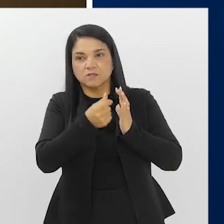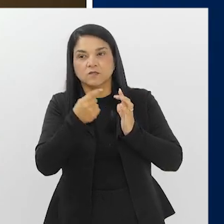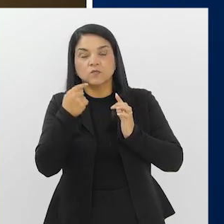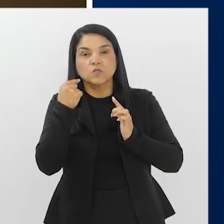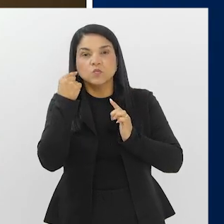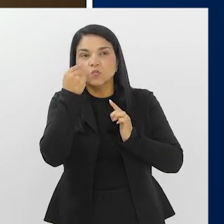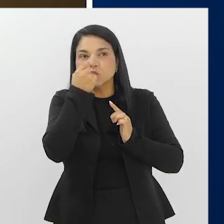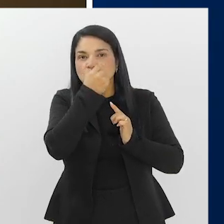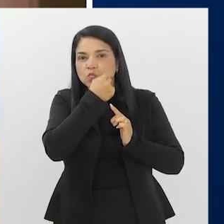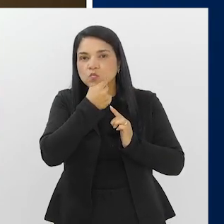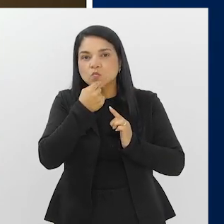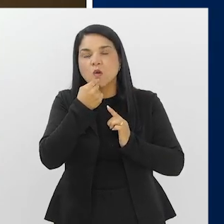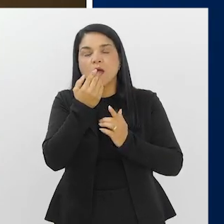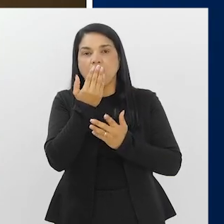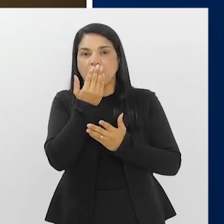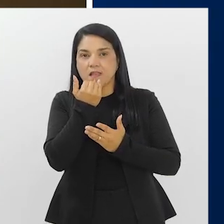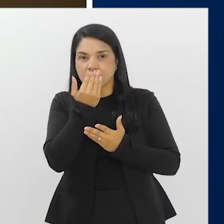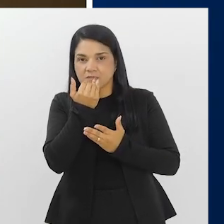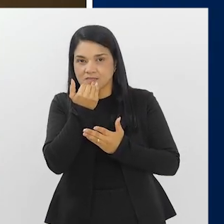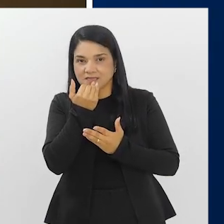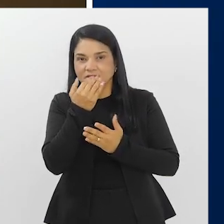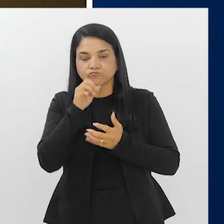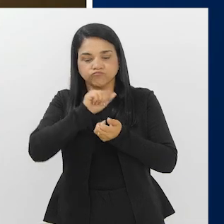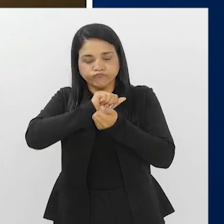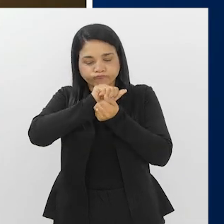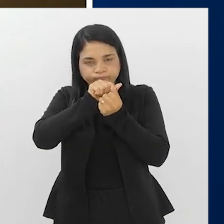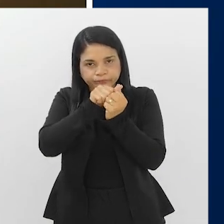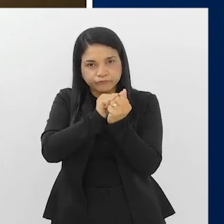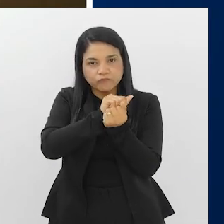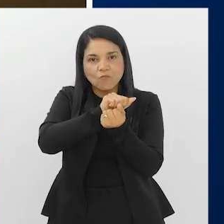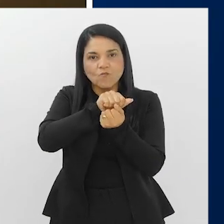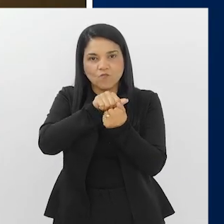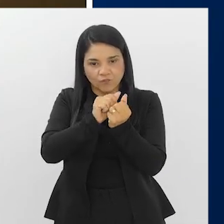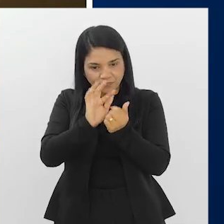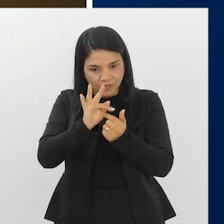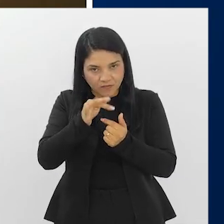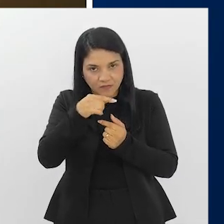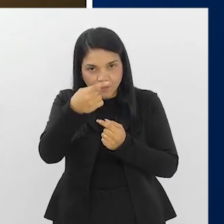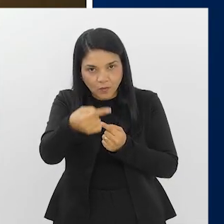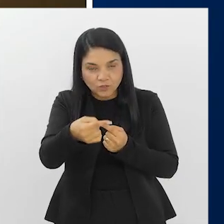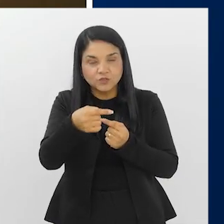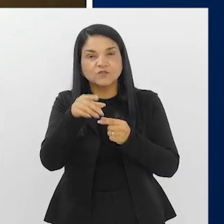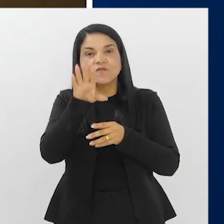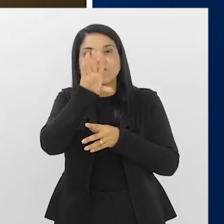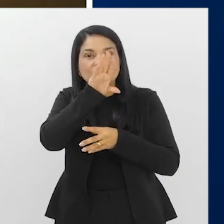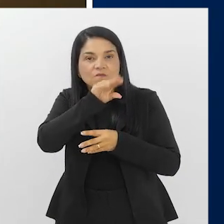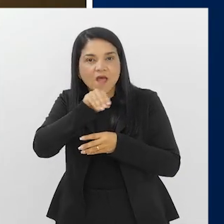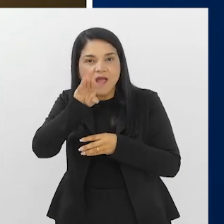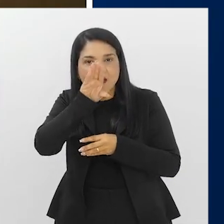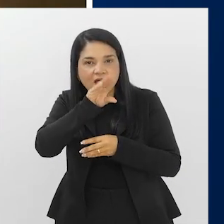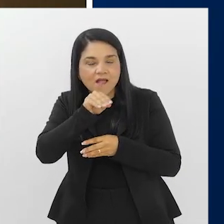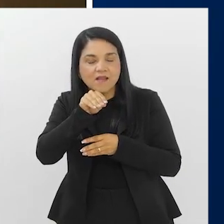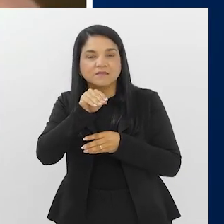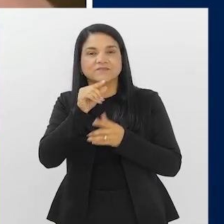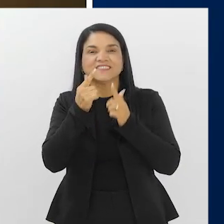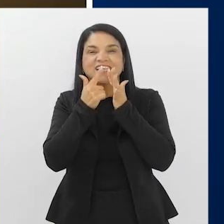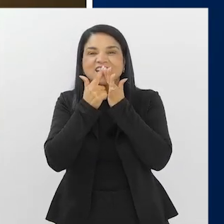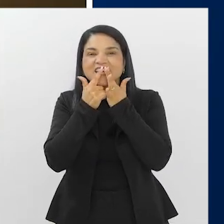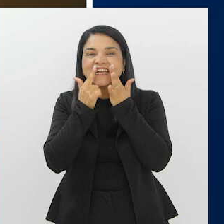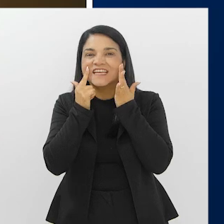usar dessa região, né? A alimentação, como o bebê mastiga e deglute, como o bebê fala,